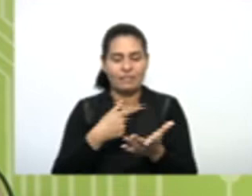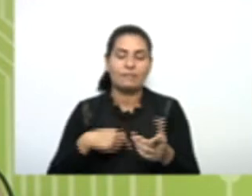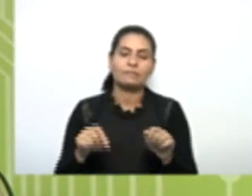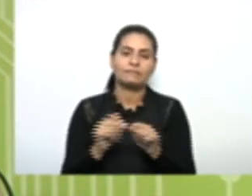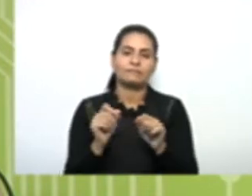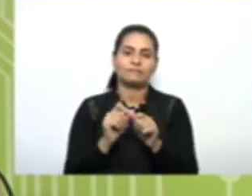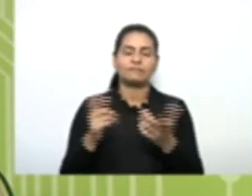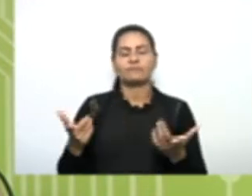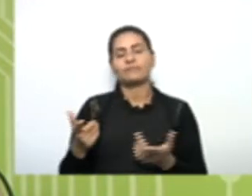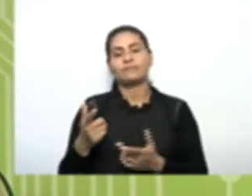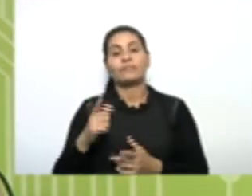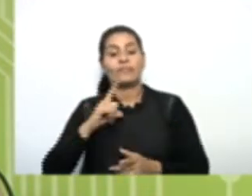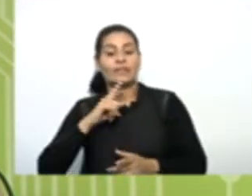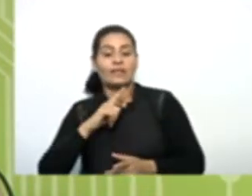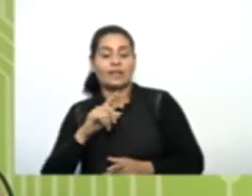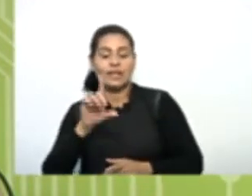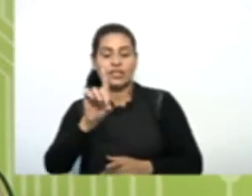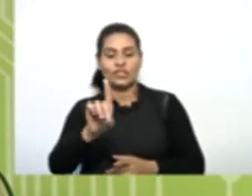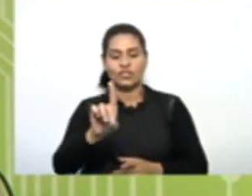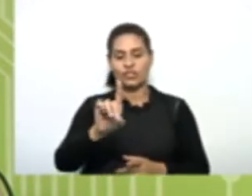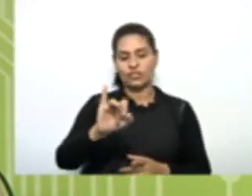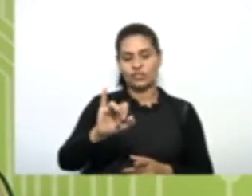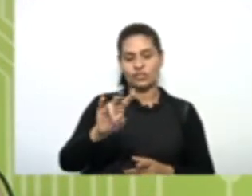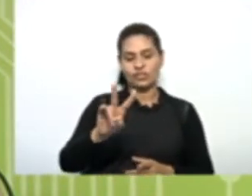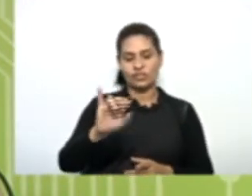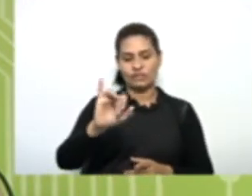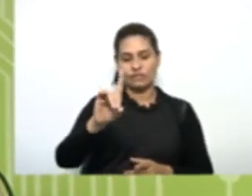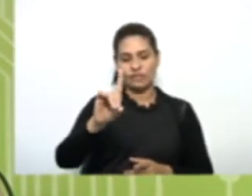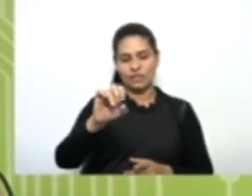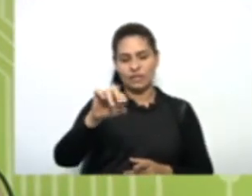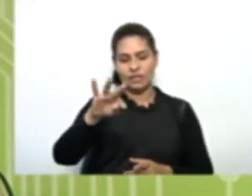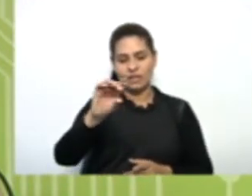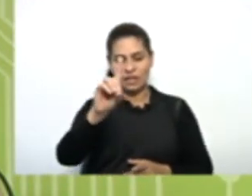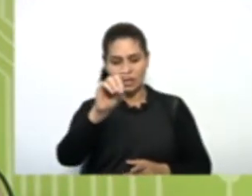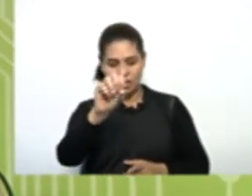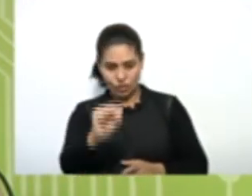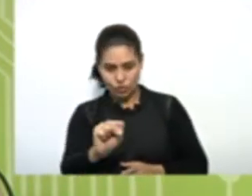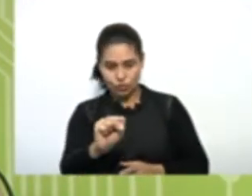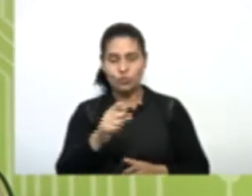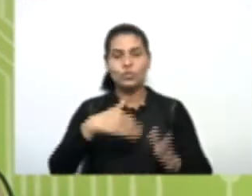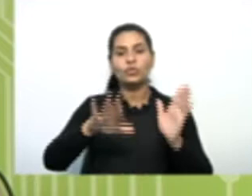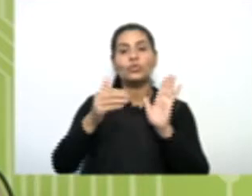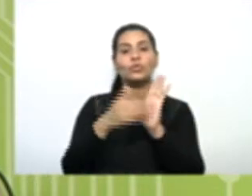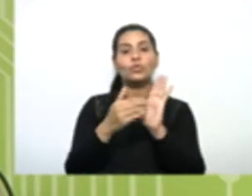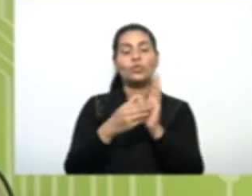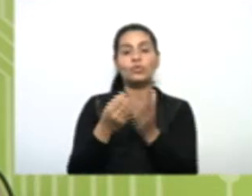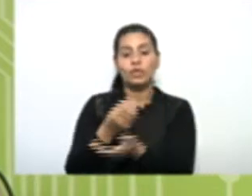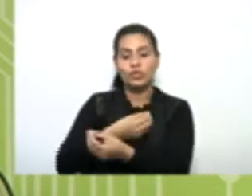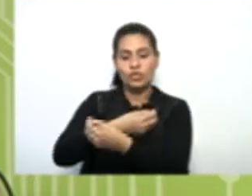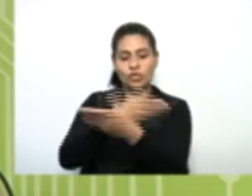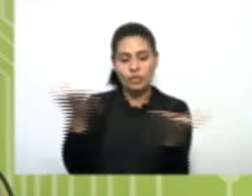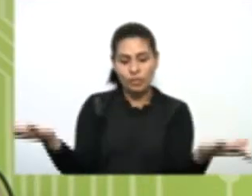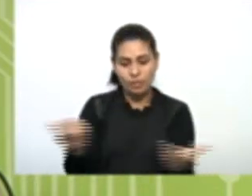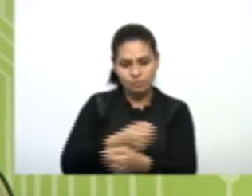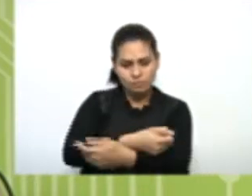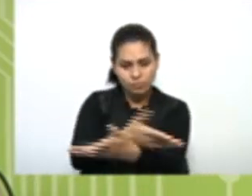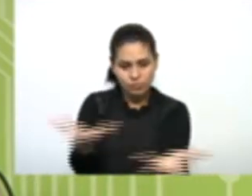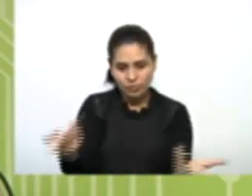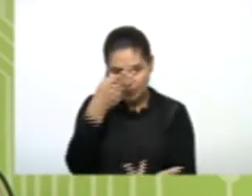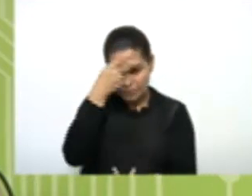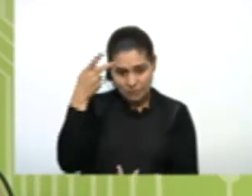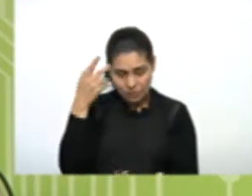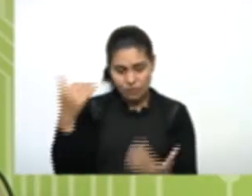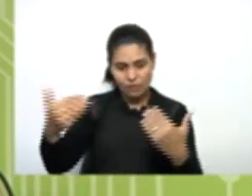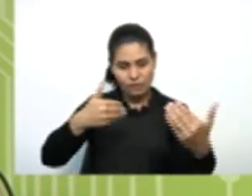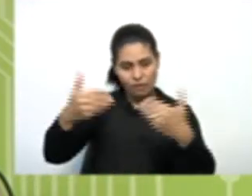especificamente do acionista nós chamamos de dividendos. Os dividendos é a parte dos lucros que é distribuída para o acionista, e ele